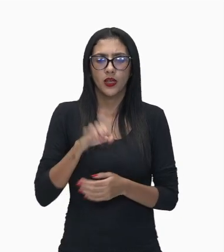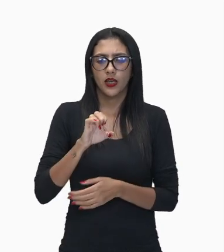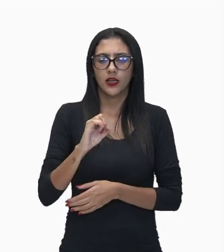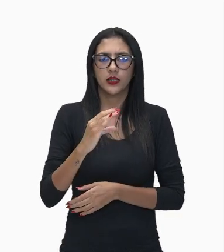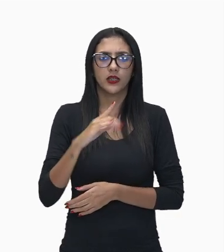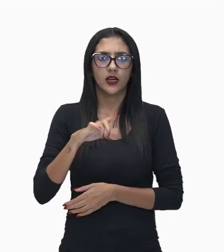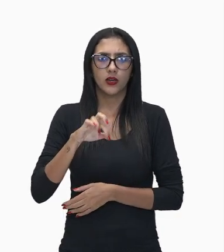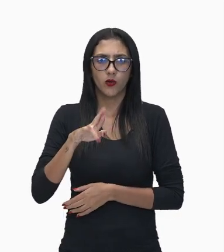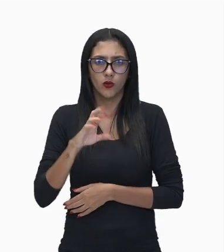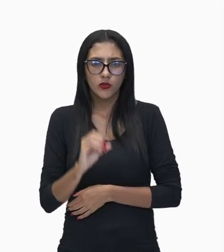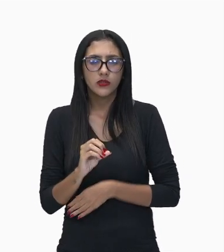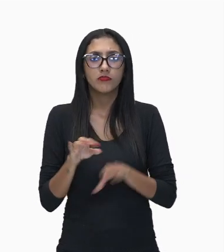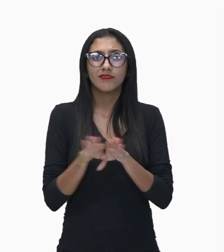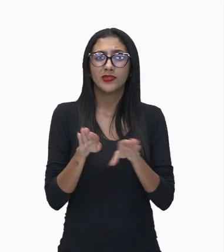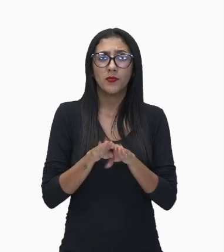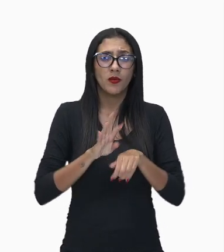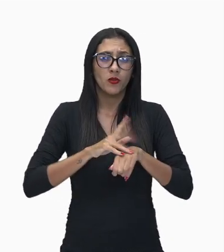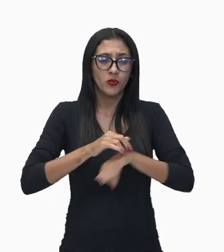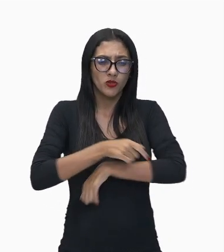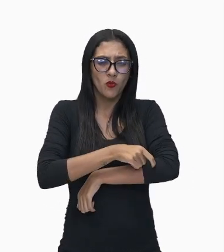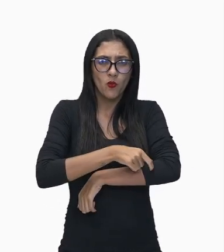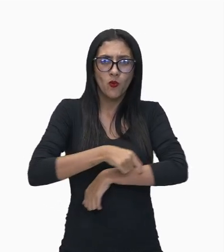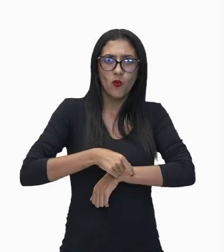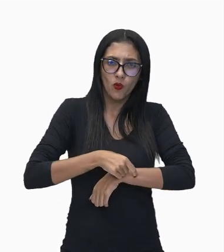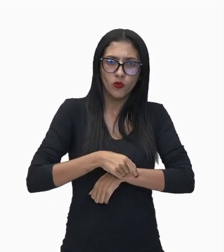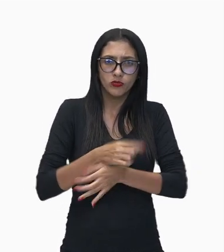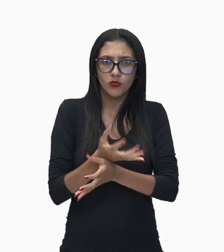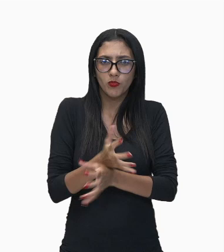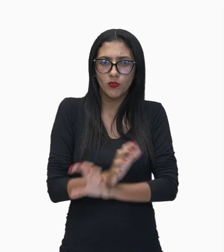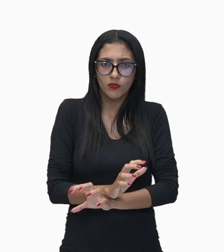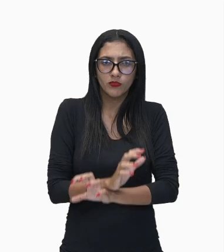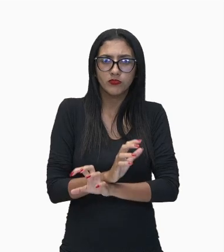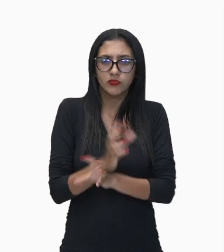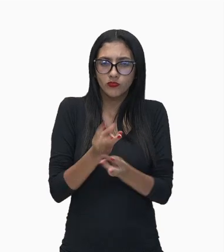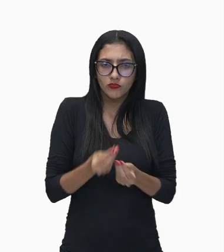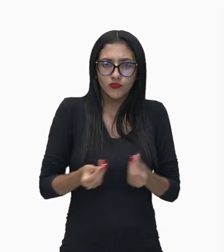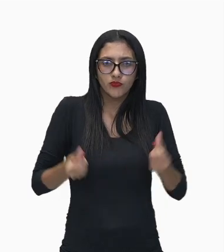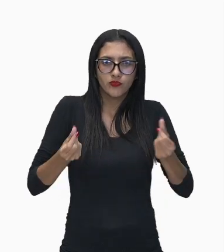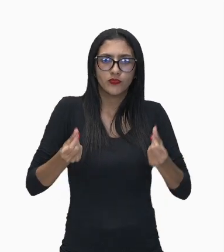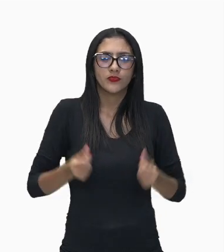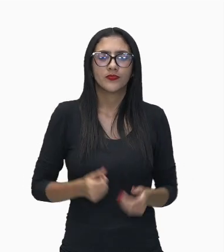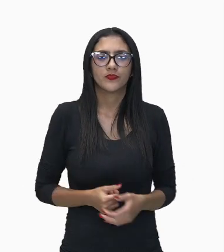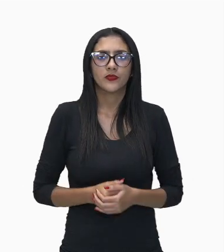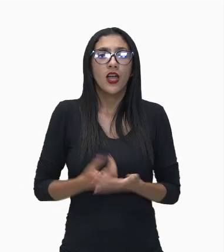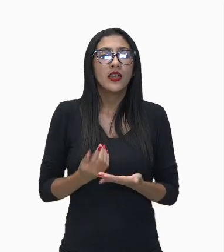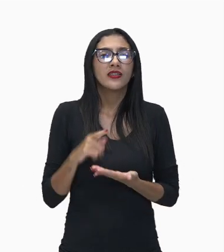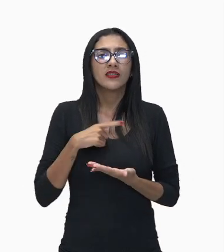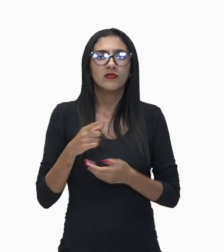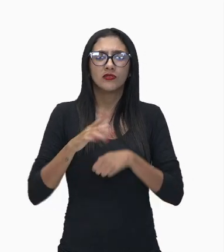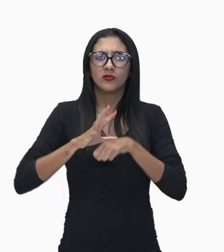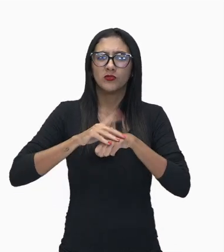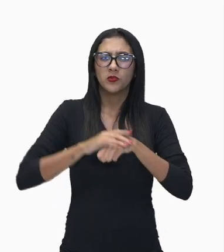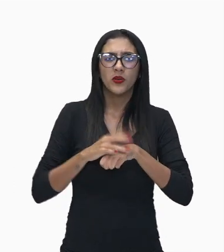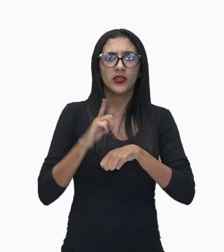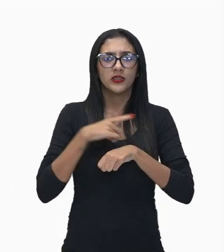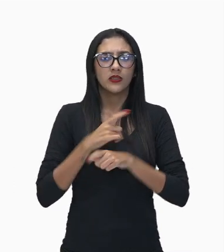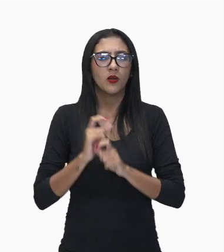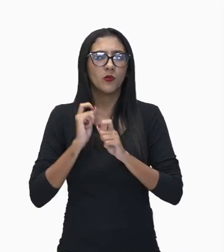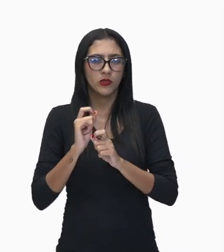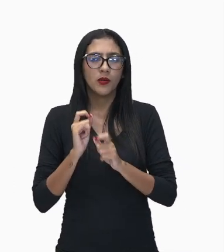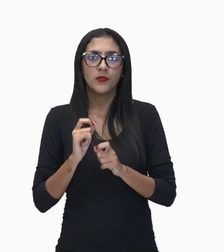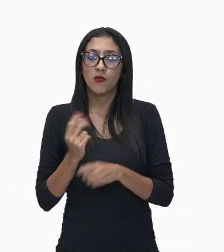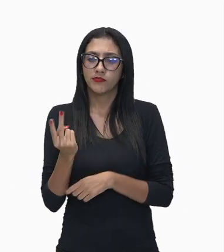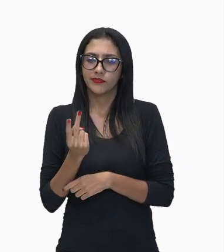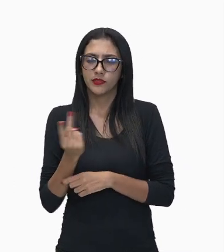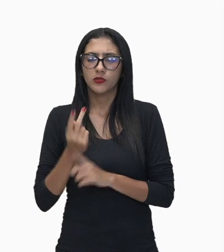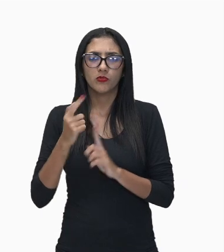e osteoartrite, né? Então, as doenças degenerativas, elas são justamente um subtipo dessas